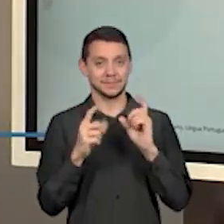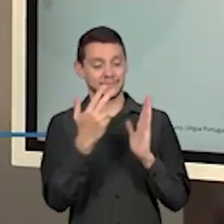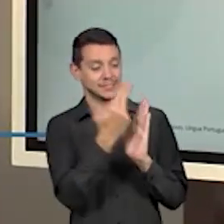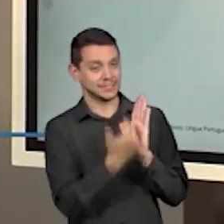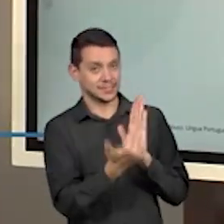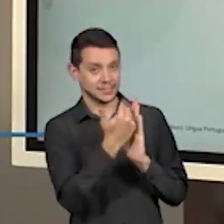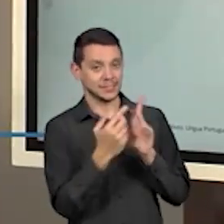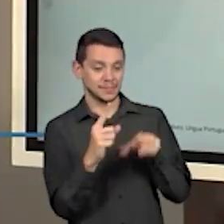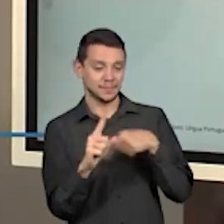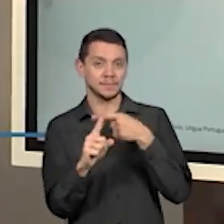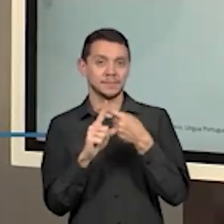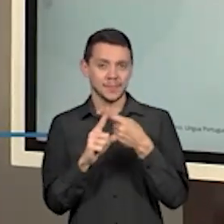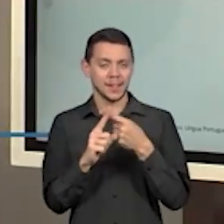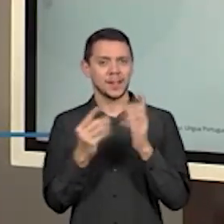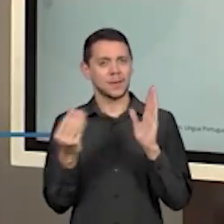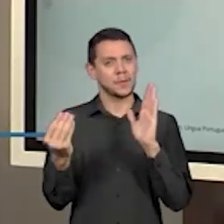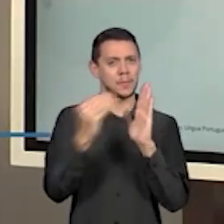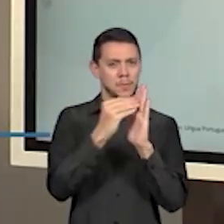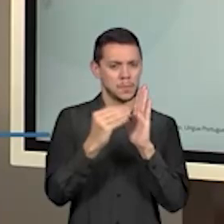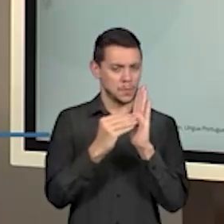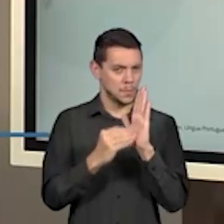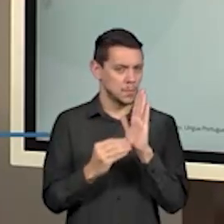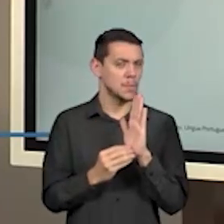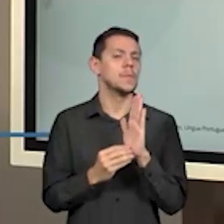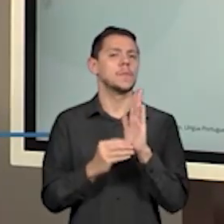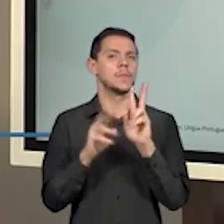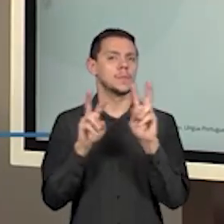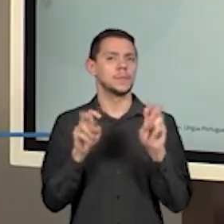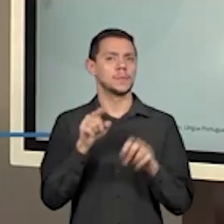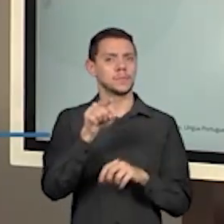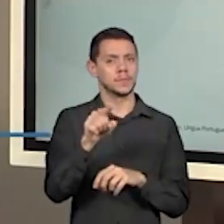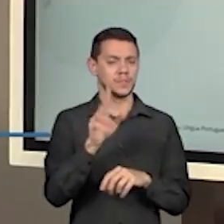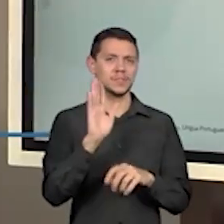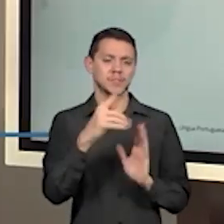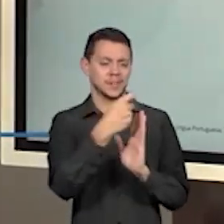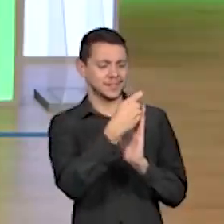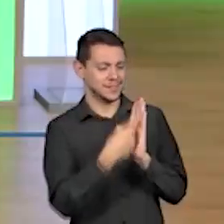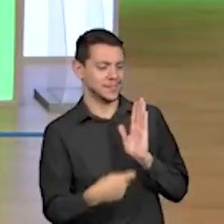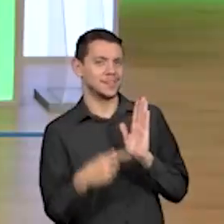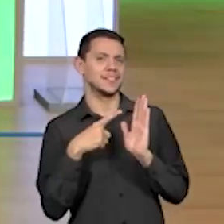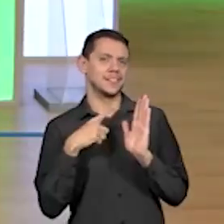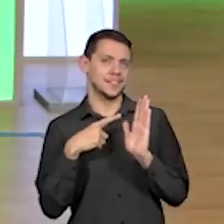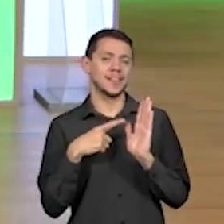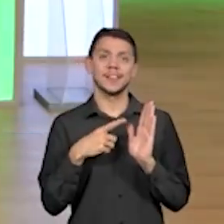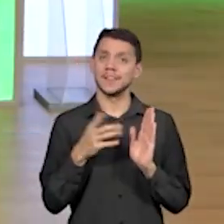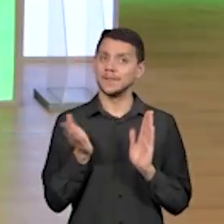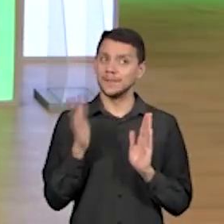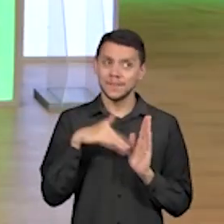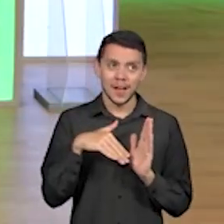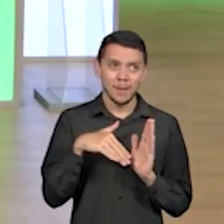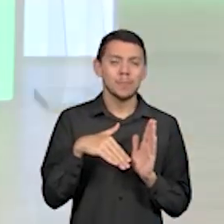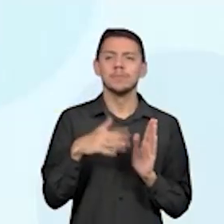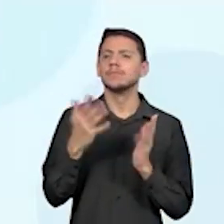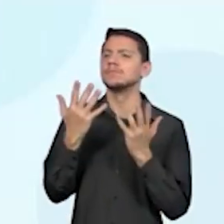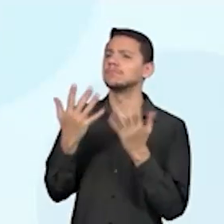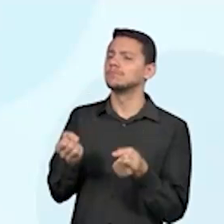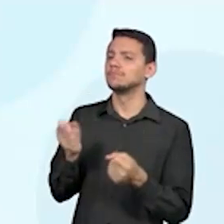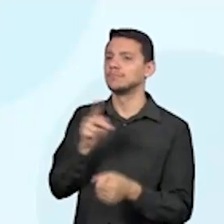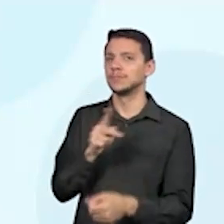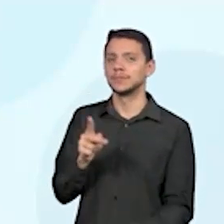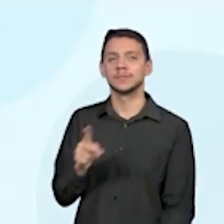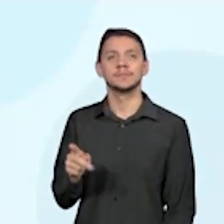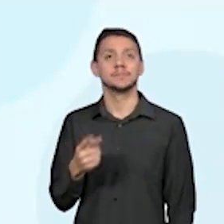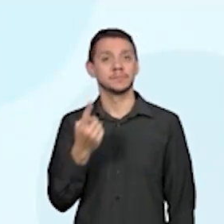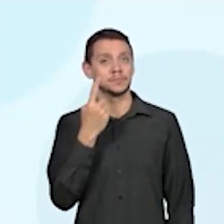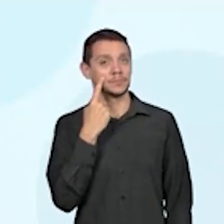e refletir sobre isso. Já temos um texto no material. Vamos lá? Vamos, professor. Ó, os